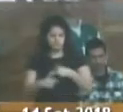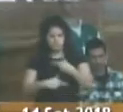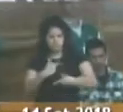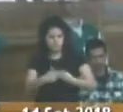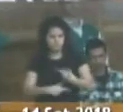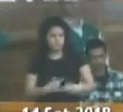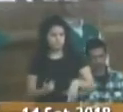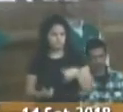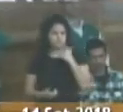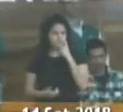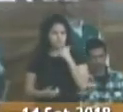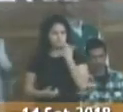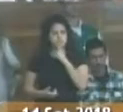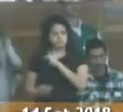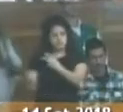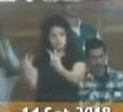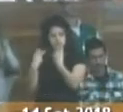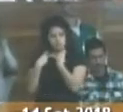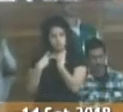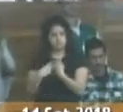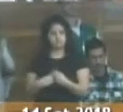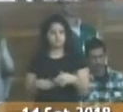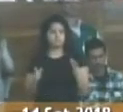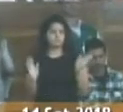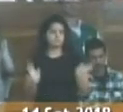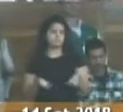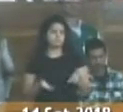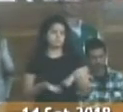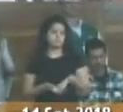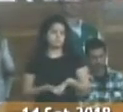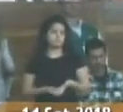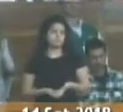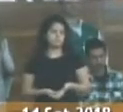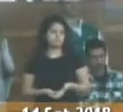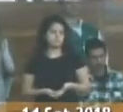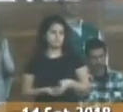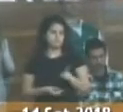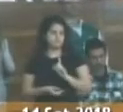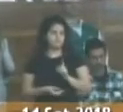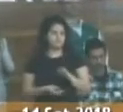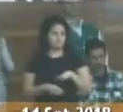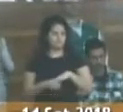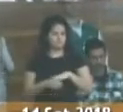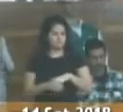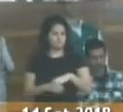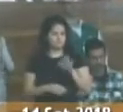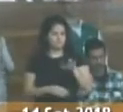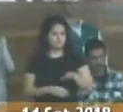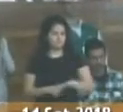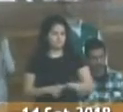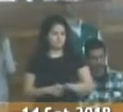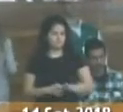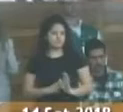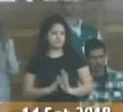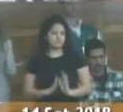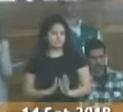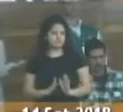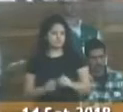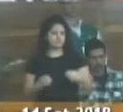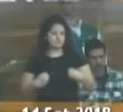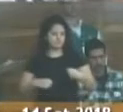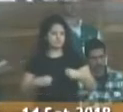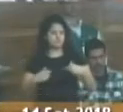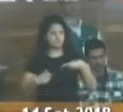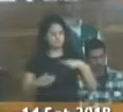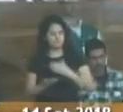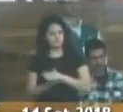poder sermos olhados. E agora, né, não tardia, né, tardio, mas tem que ter um começo, e